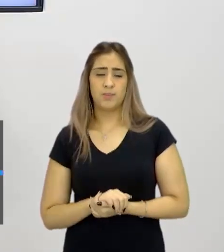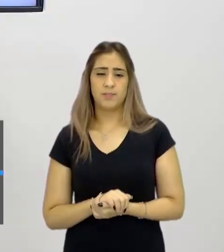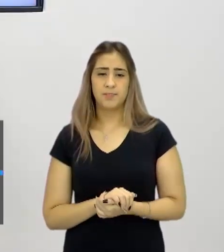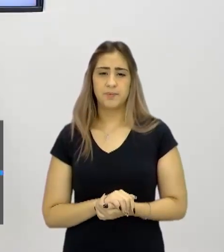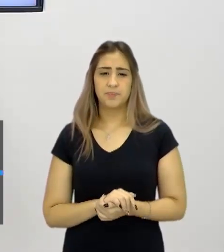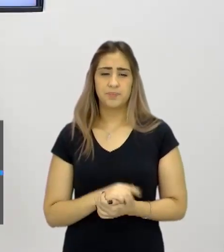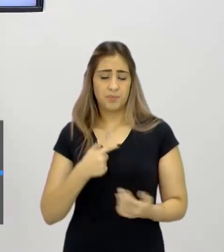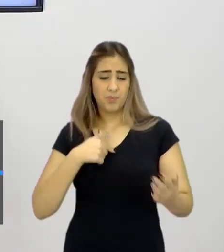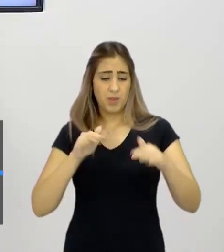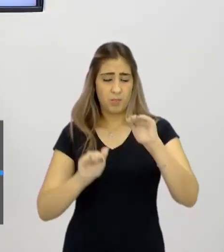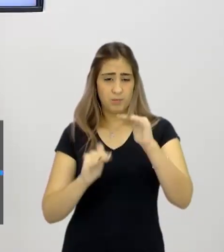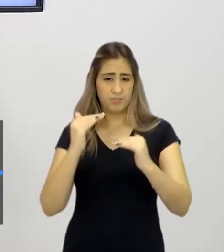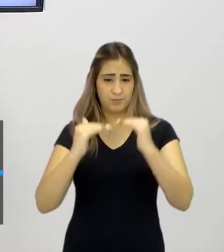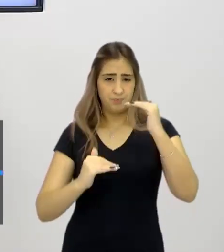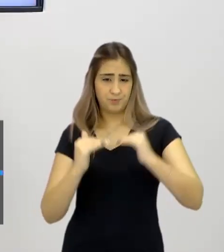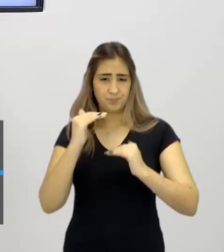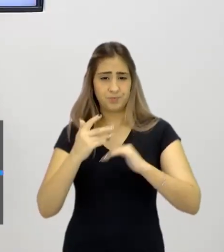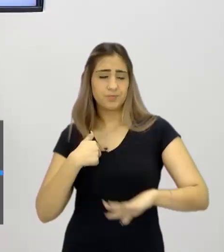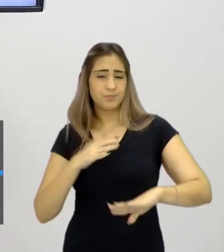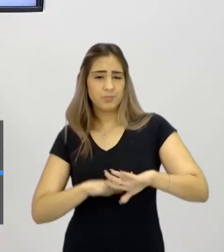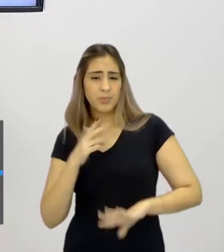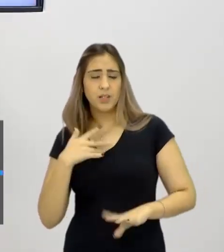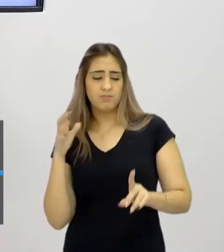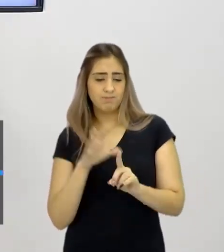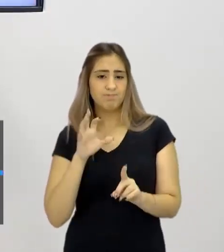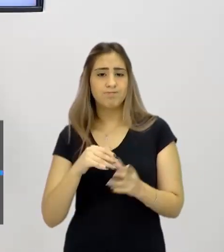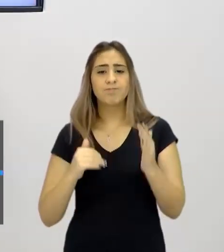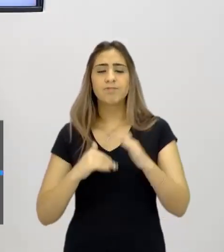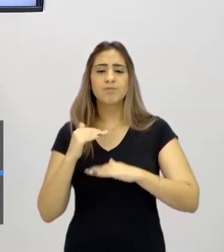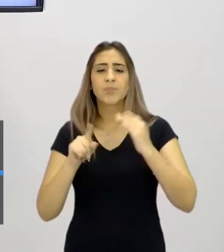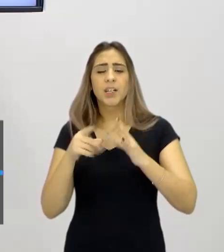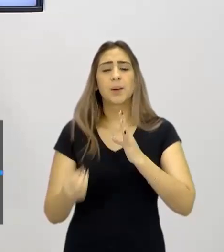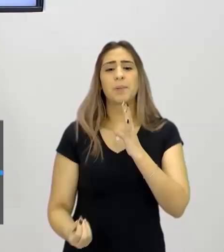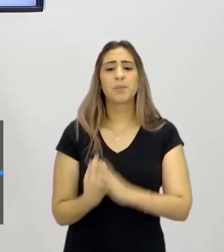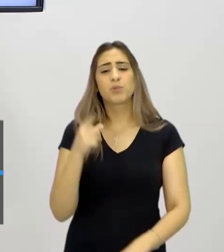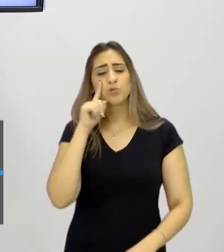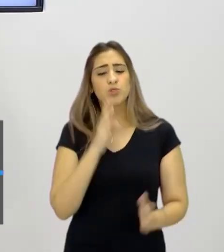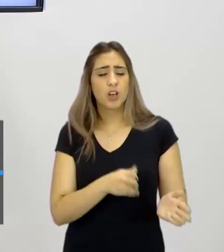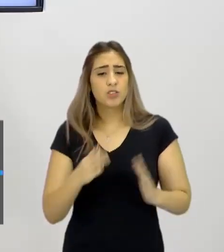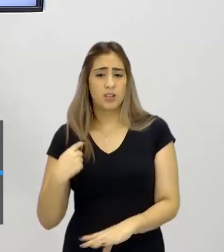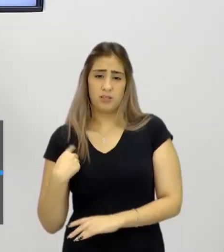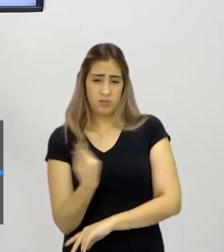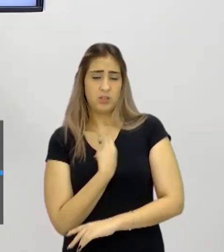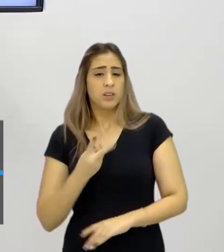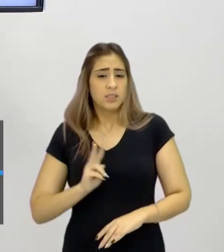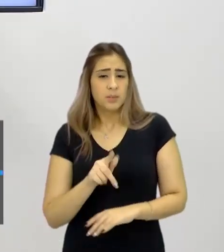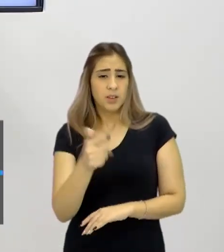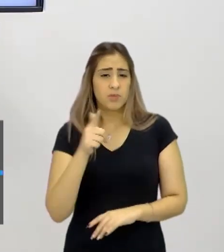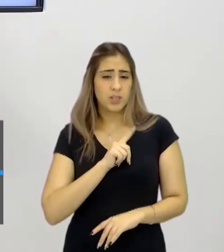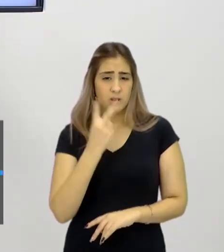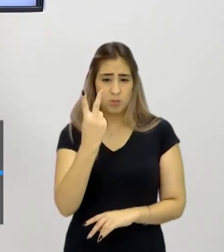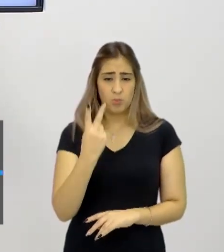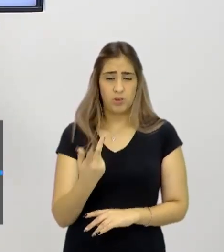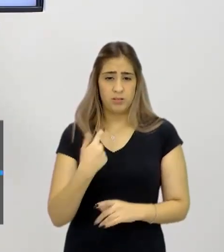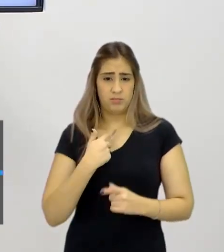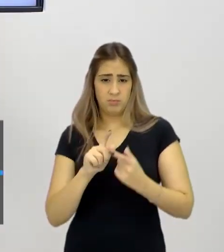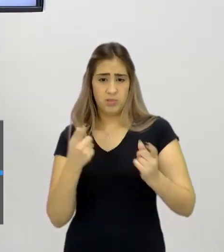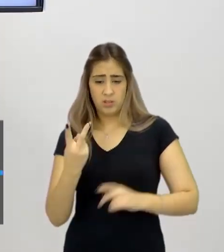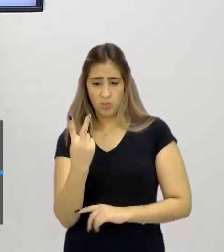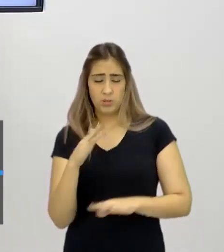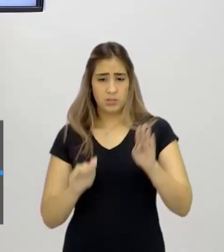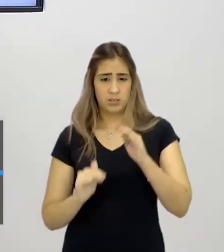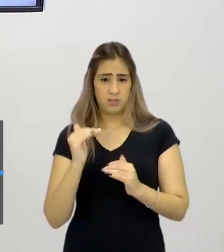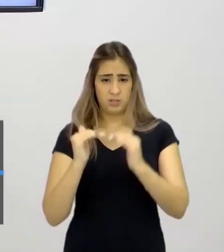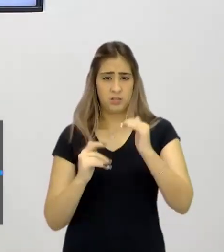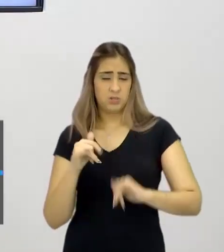as proporcionalidades, elas são muito intuitivas, elas aparecem realmente no dia a dia da gente. Então, sempre que você tem duas grandezas e essas duas